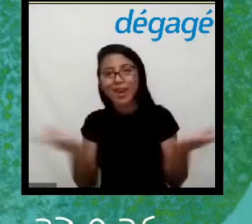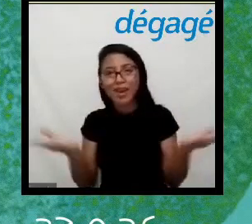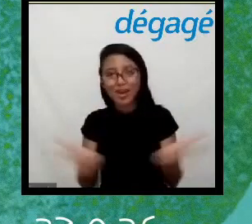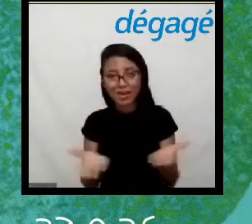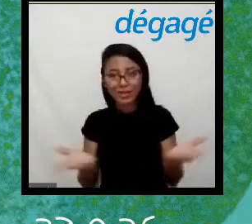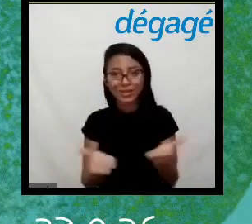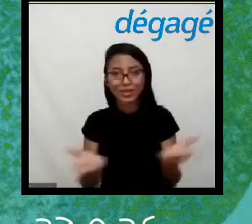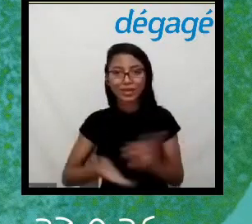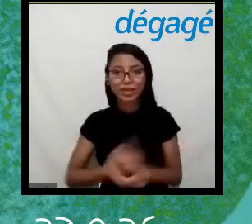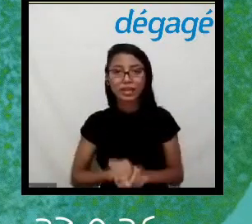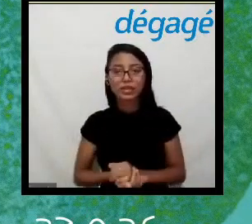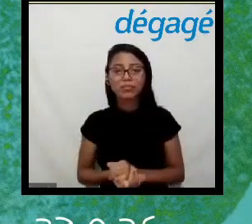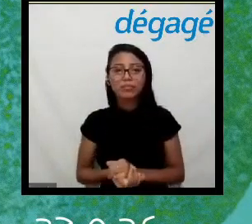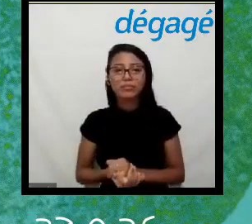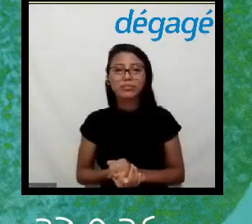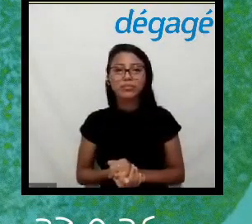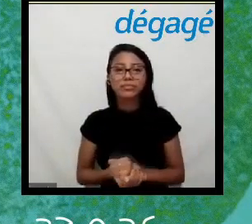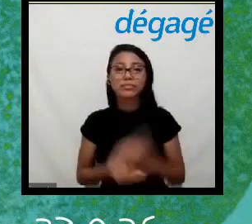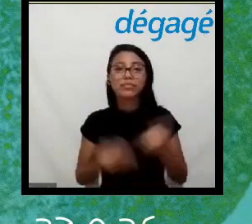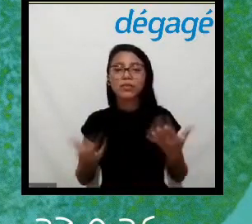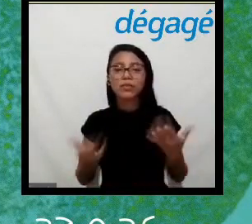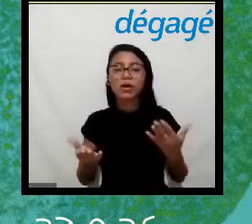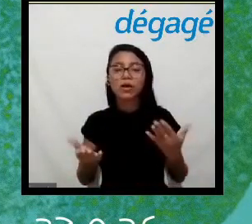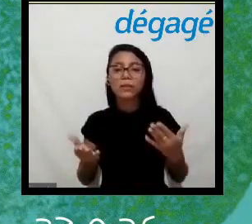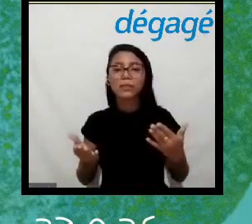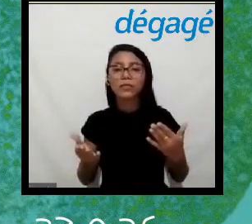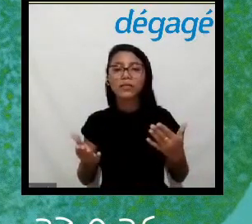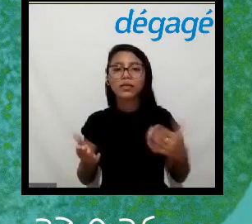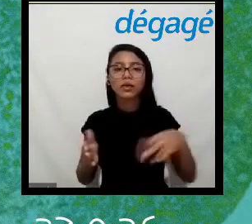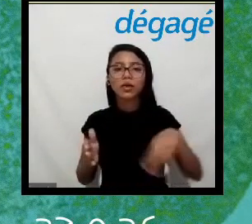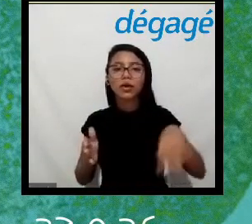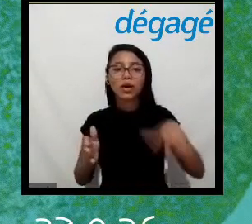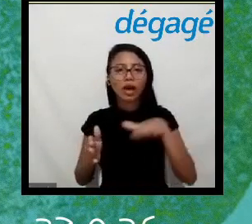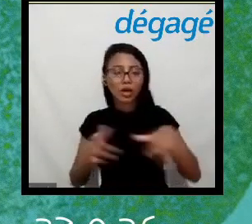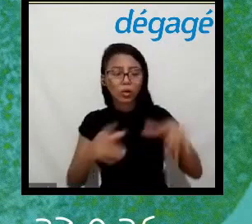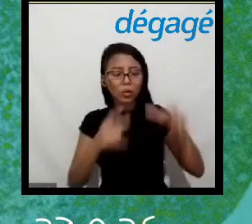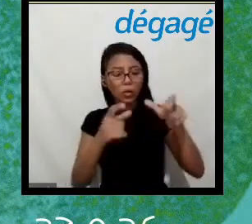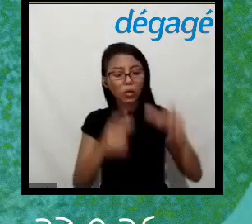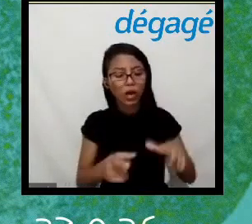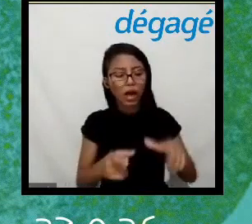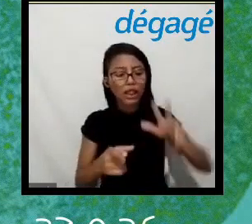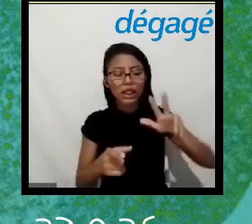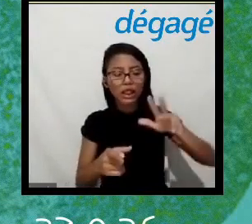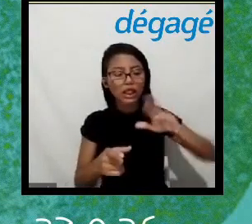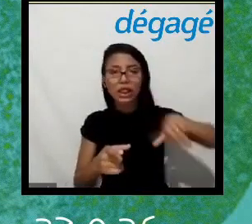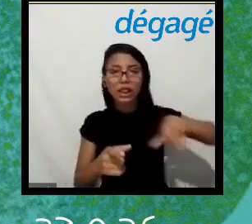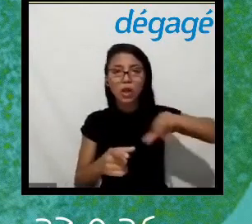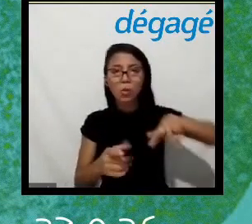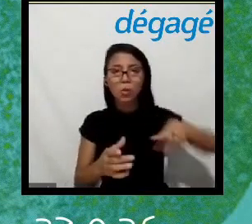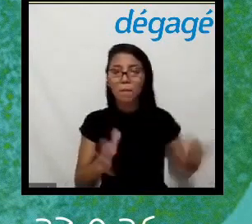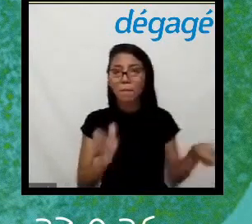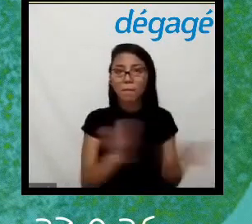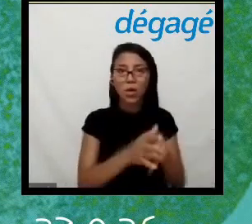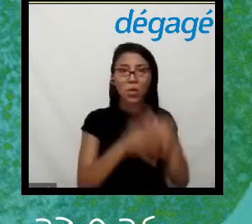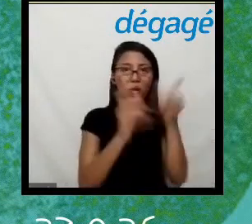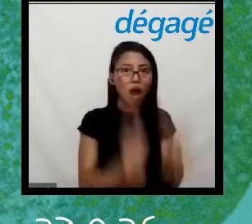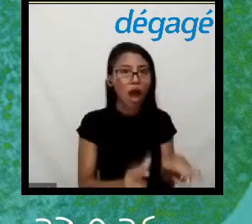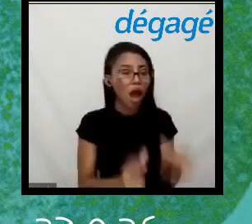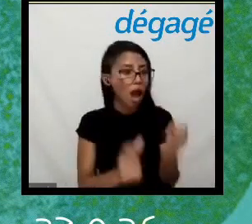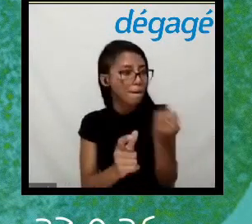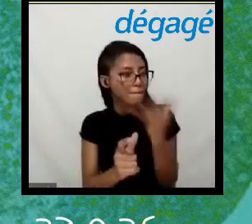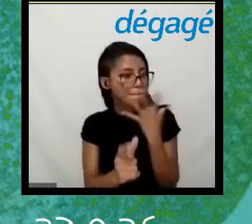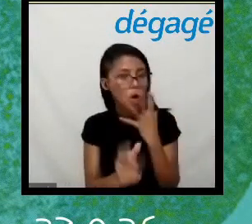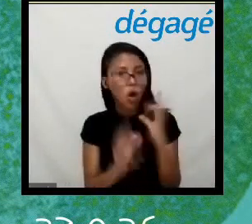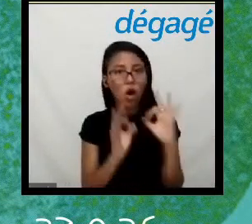a academia não é o paraíso, mas o aprendizado é um lugar onde o paraíso pode ser criado. A sala